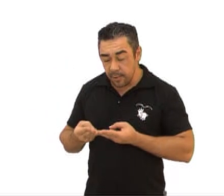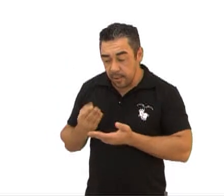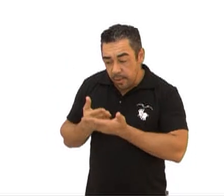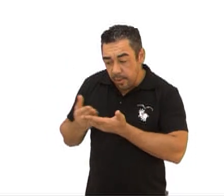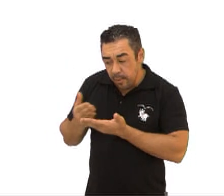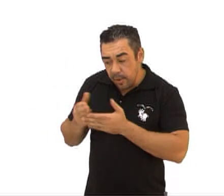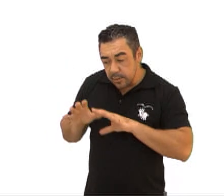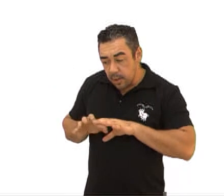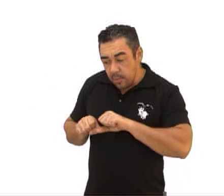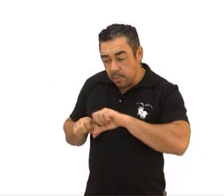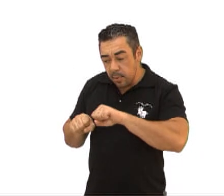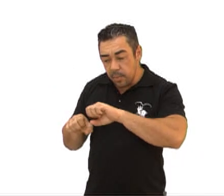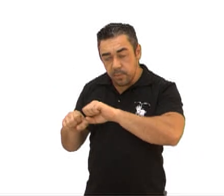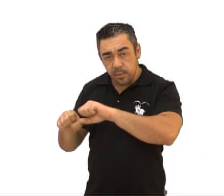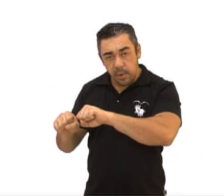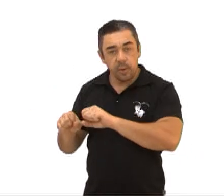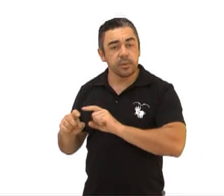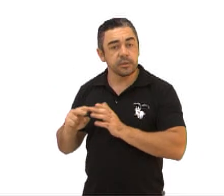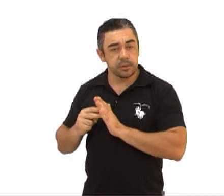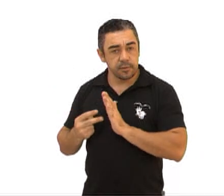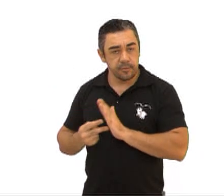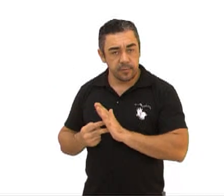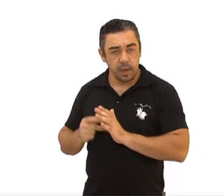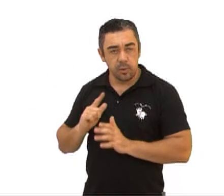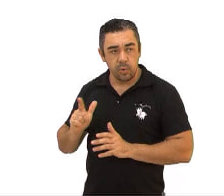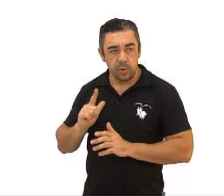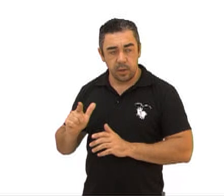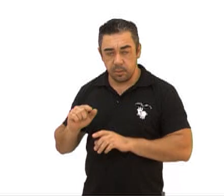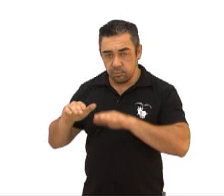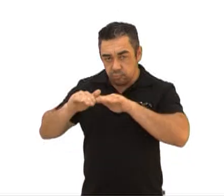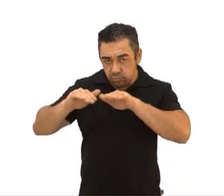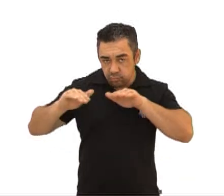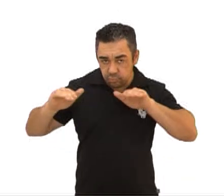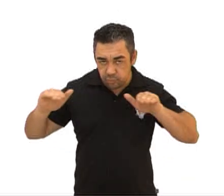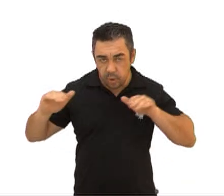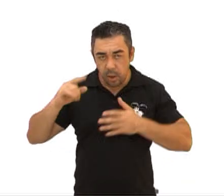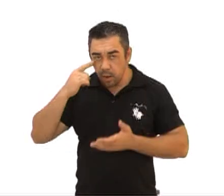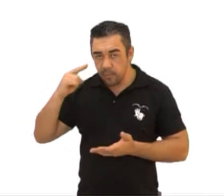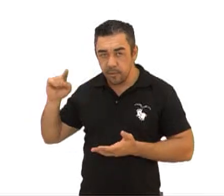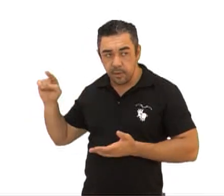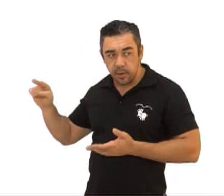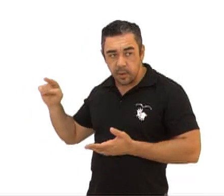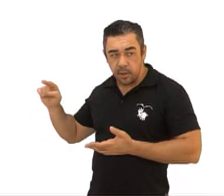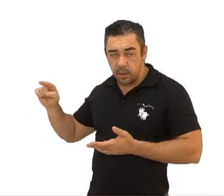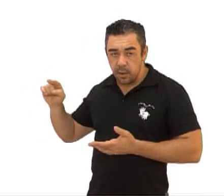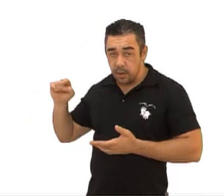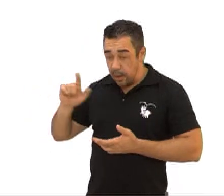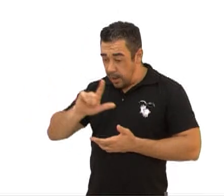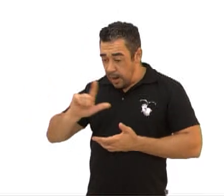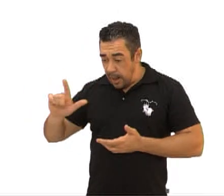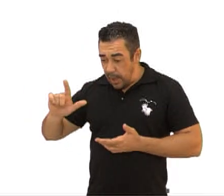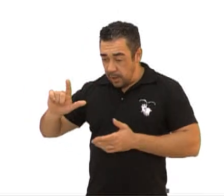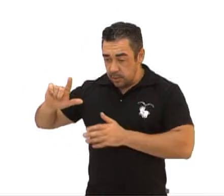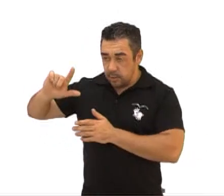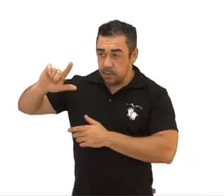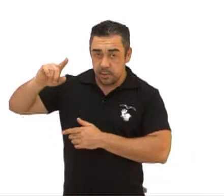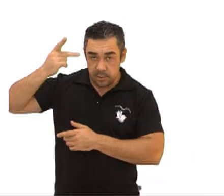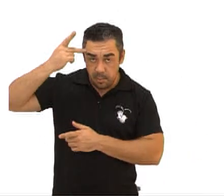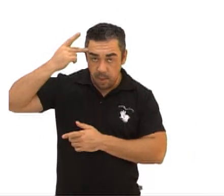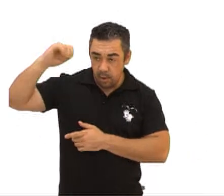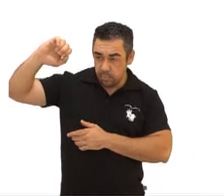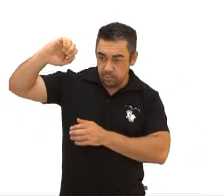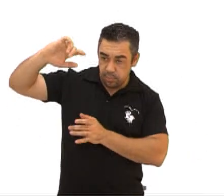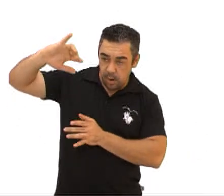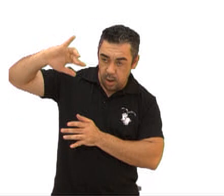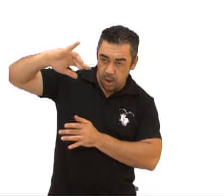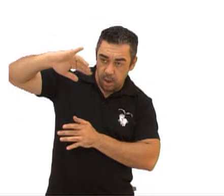entrada que se fez no sentido longitudinal no nosso estado, que vai saindo de São Paulo e chegando até a